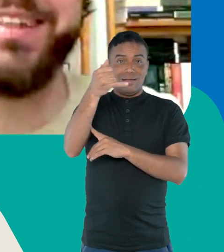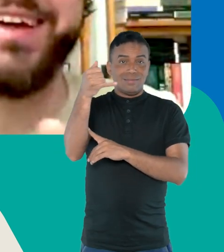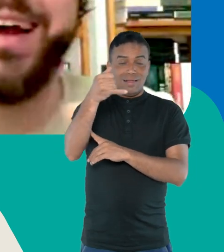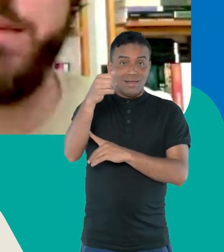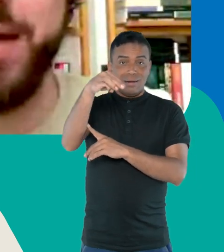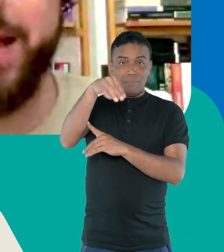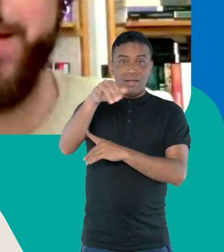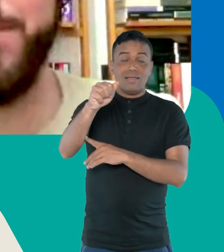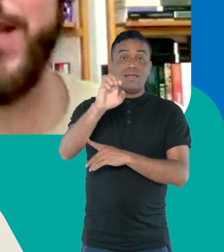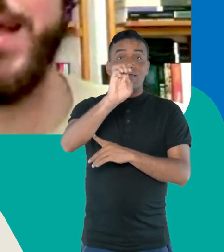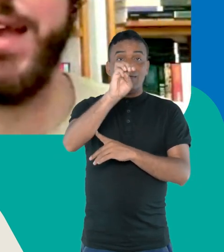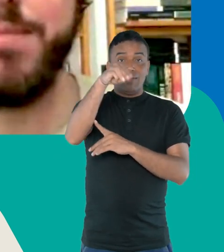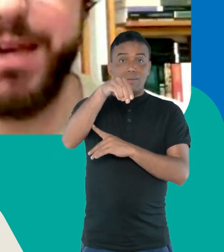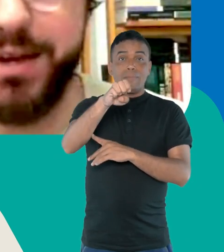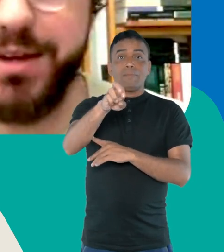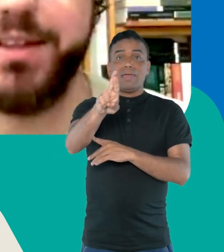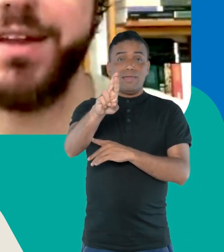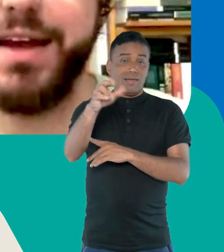Emerson, _Maia.